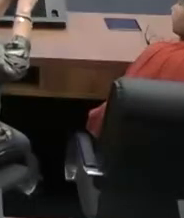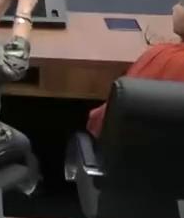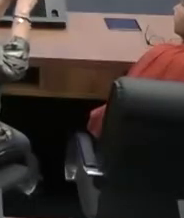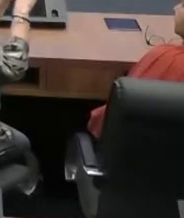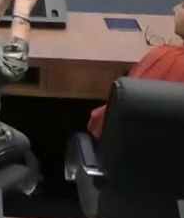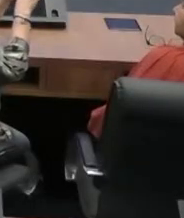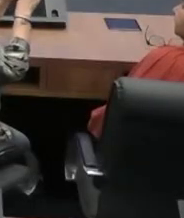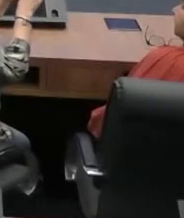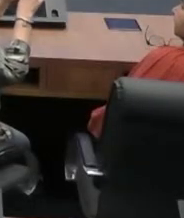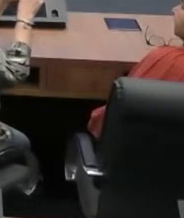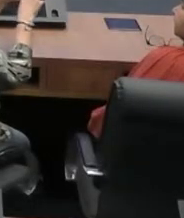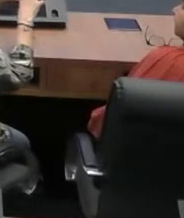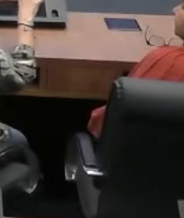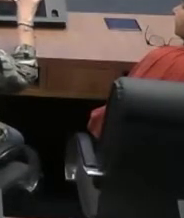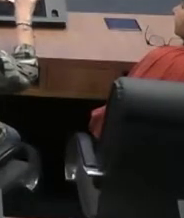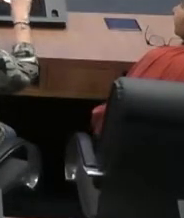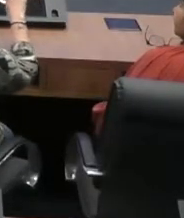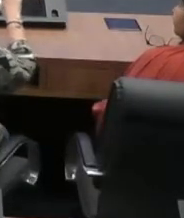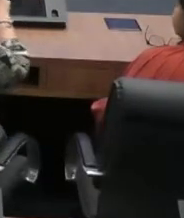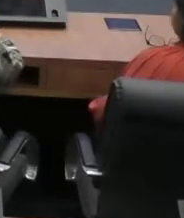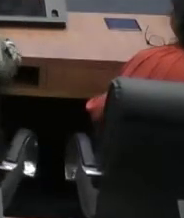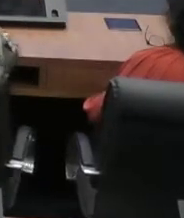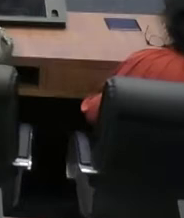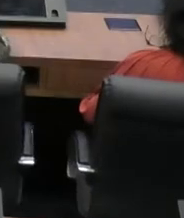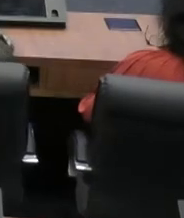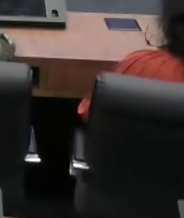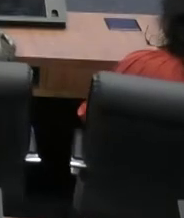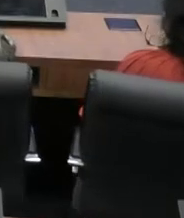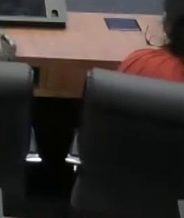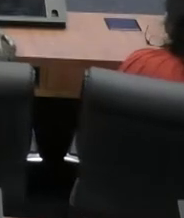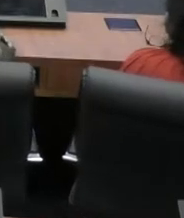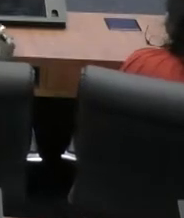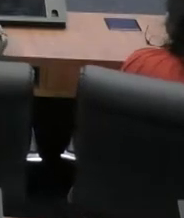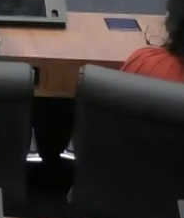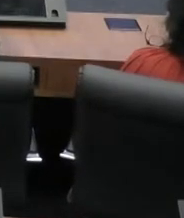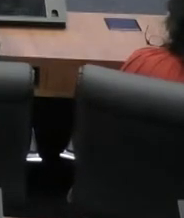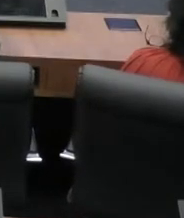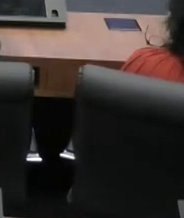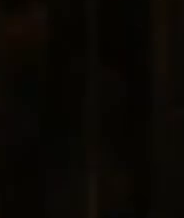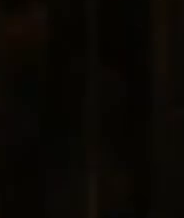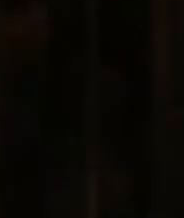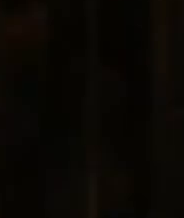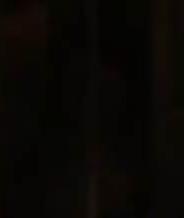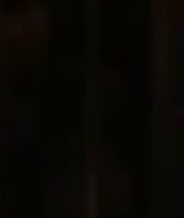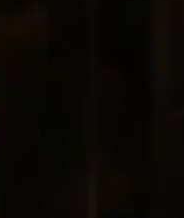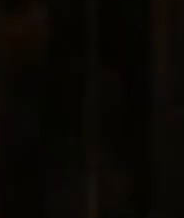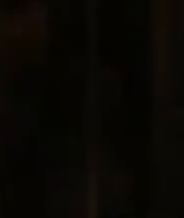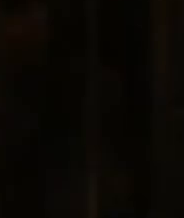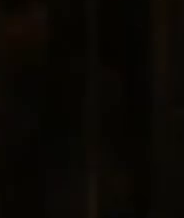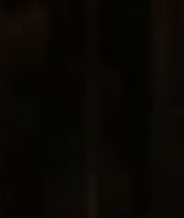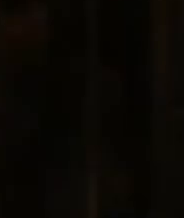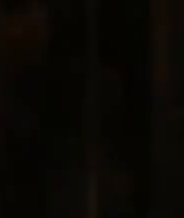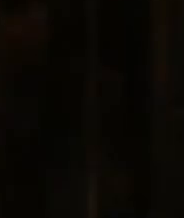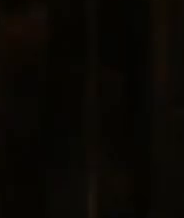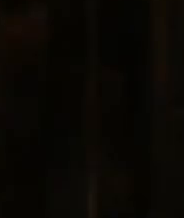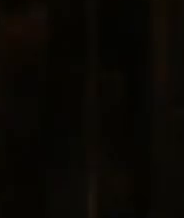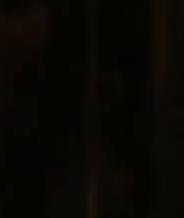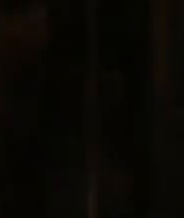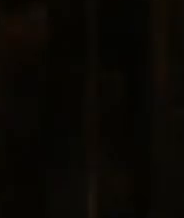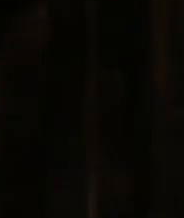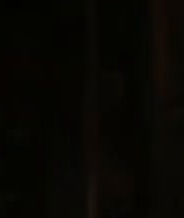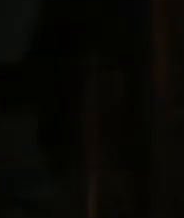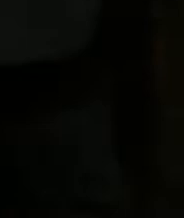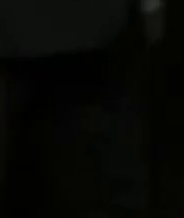A Semana Brasileira de Enfermagem foi oficializada nacionalmente em 12 de maio de